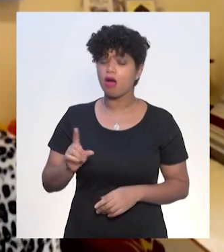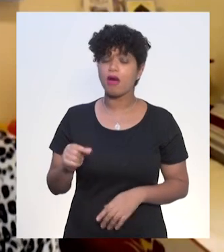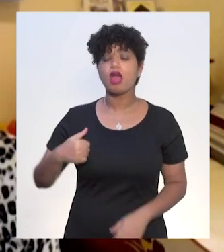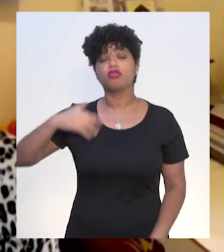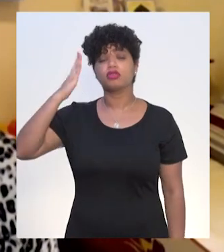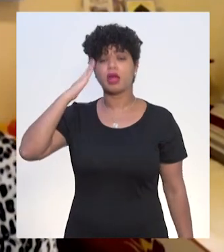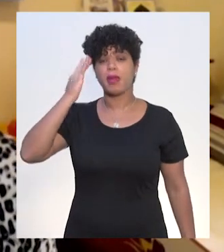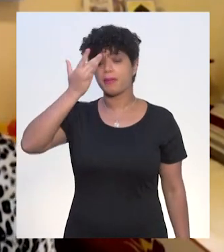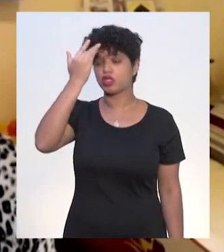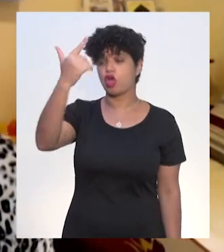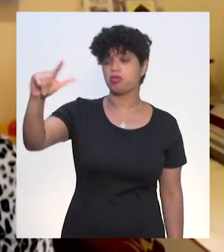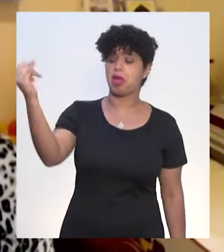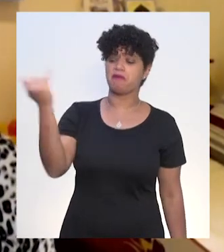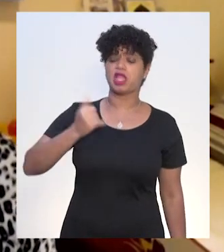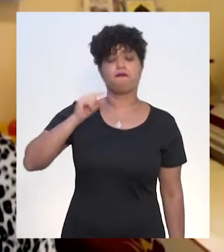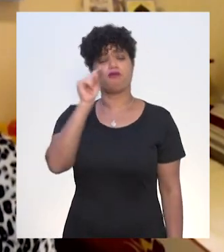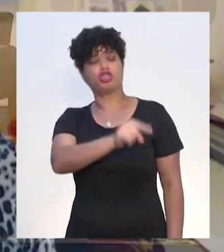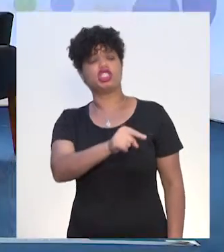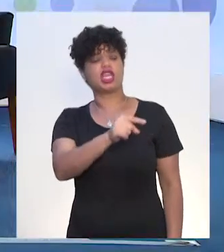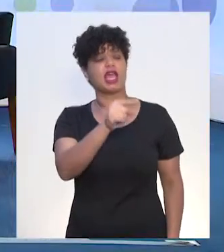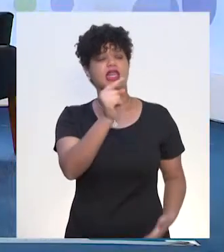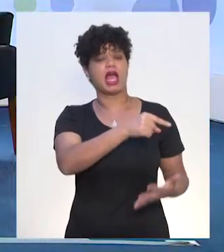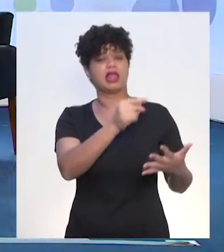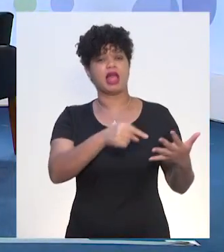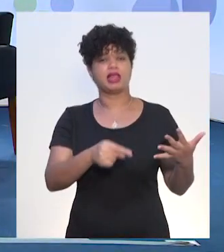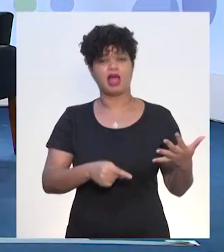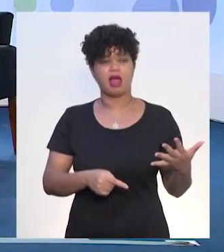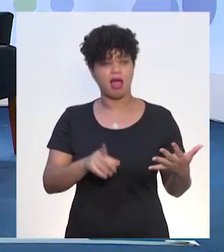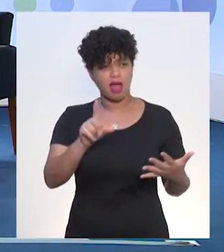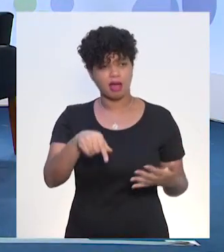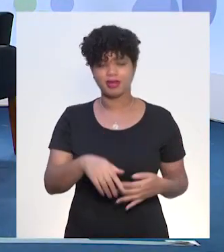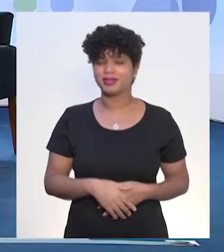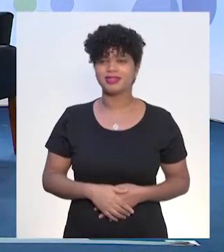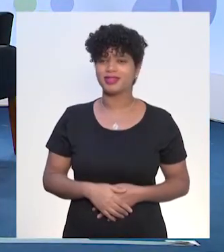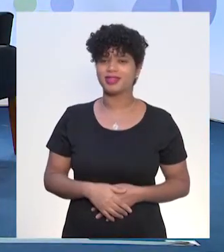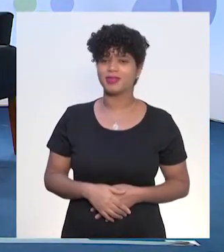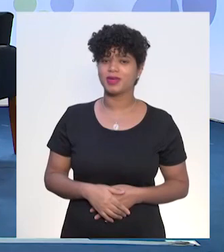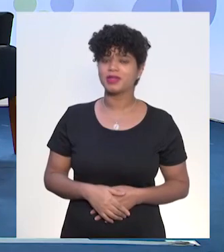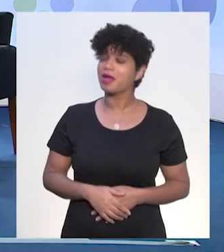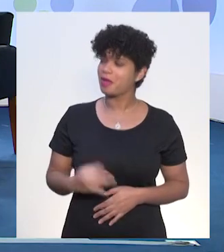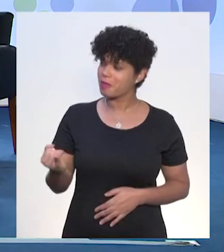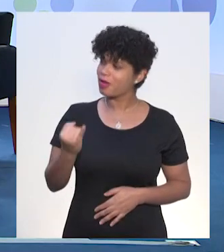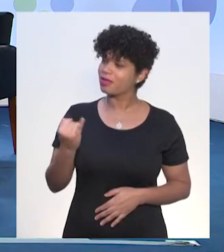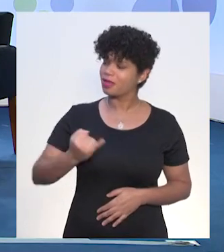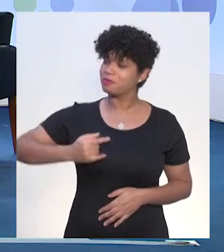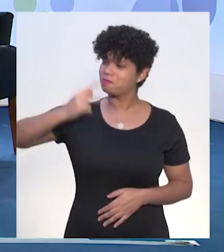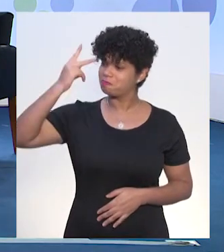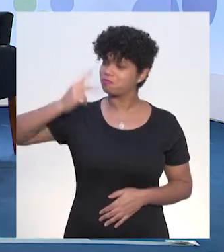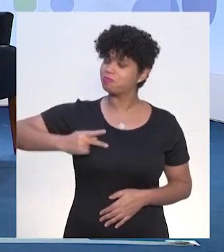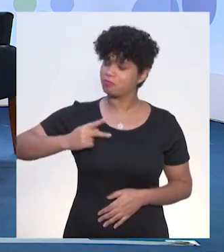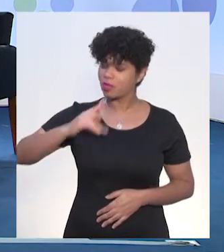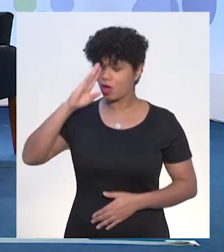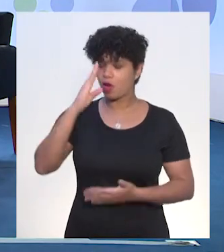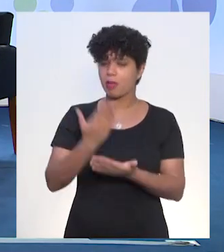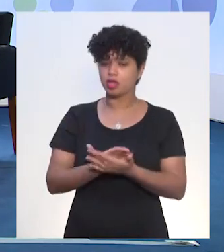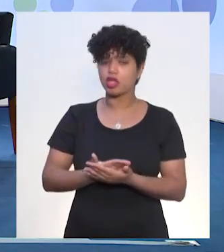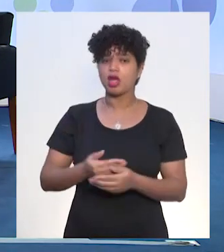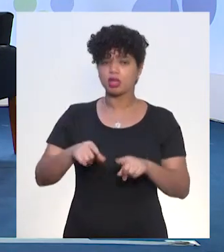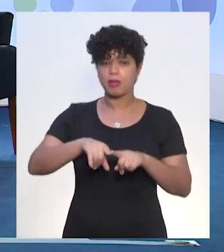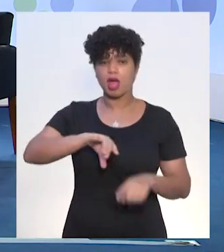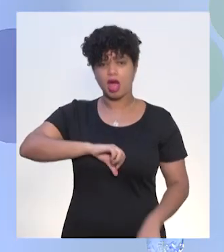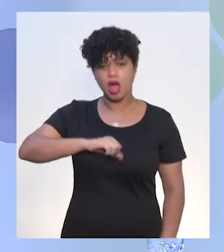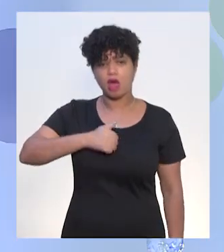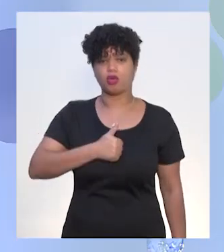ninguém pode chegar para mim e dizer o contrário a autoconfiança a autoconfiança e autoestima